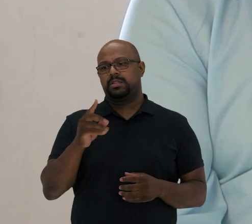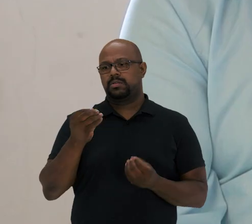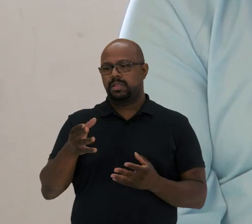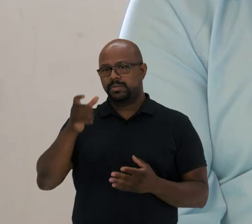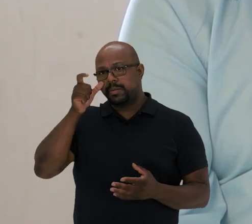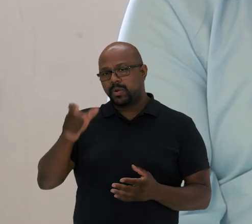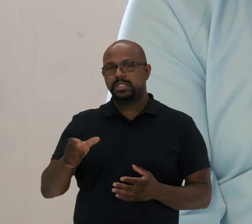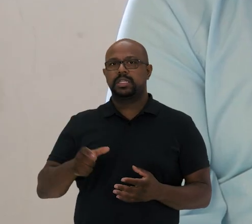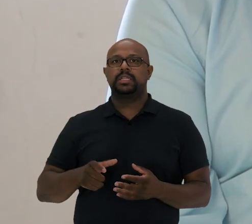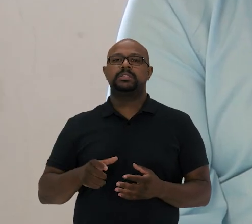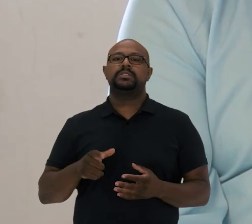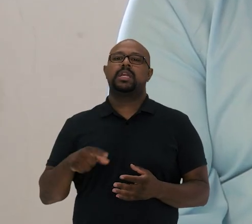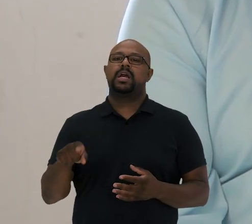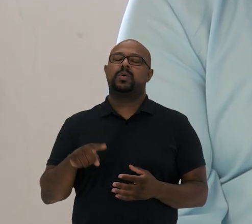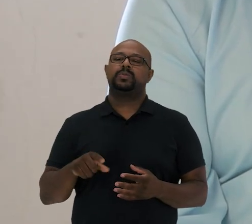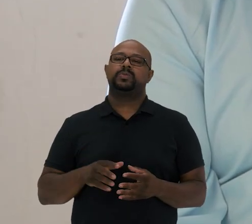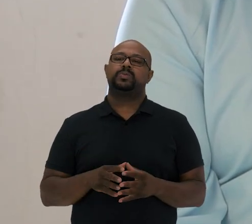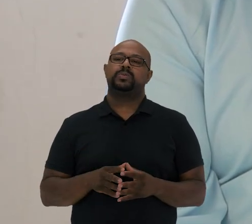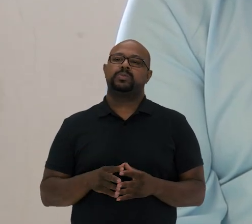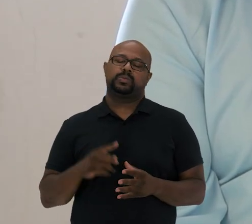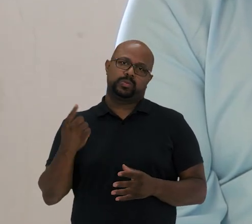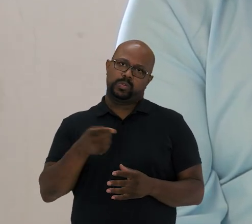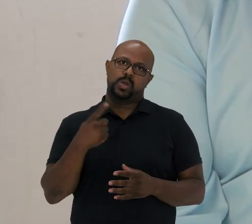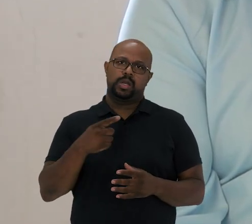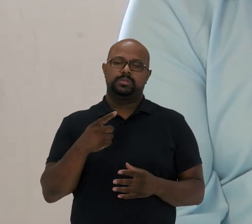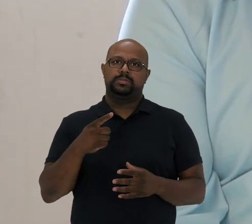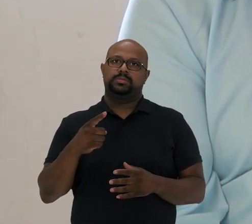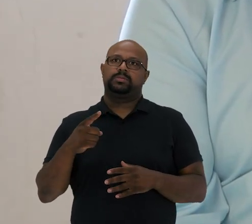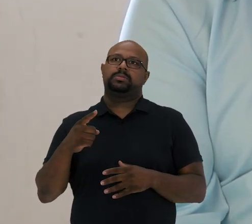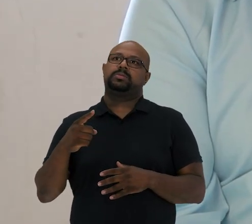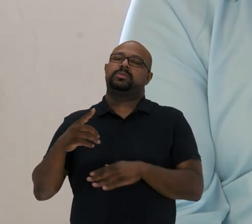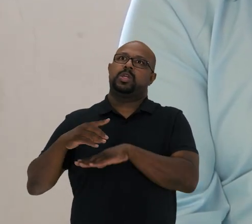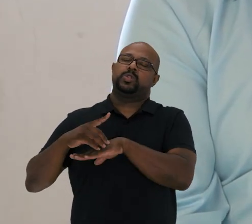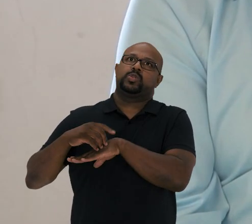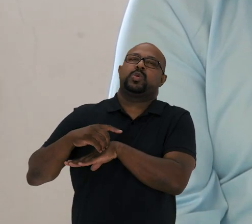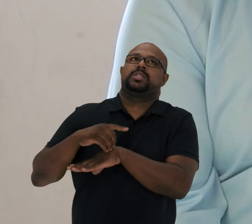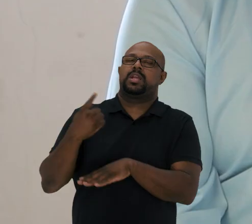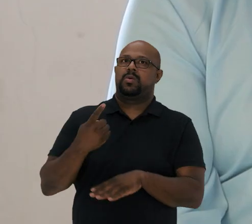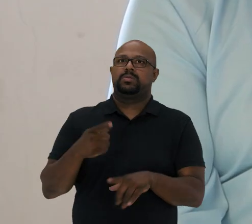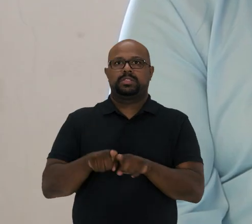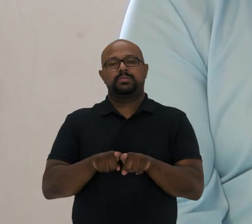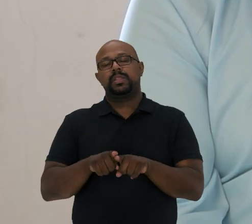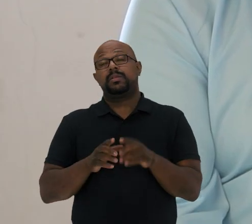damos importância aos nossos dinossauros irmãos, né?